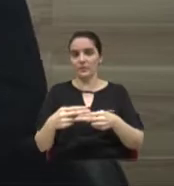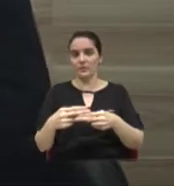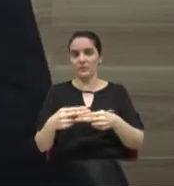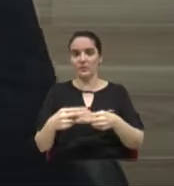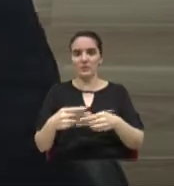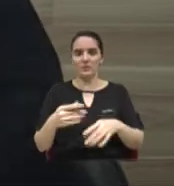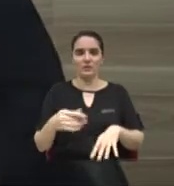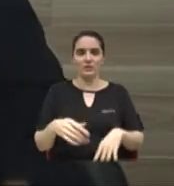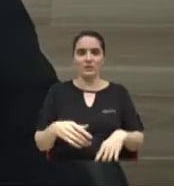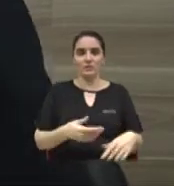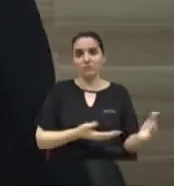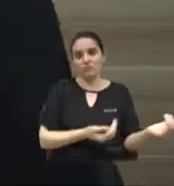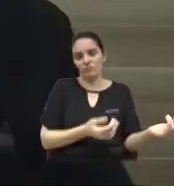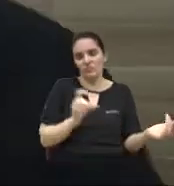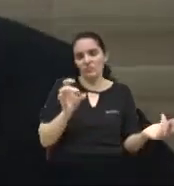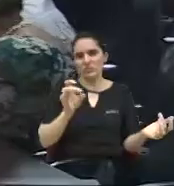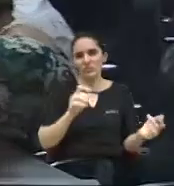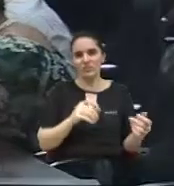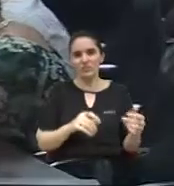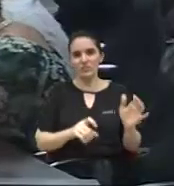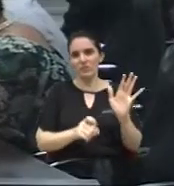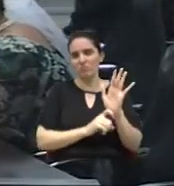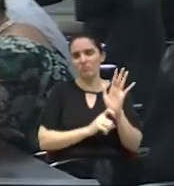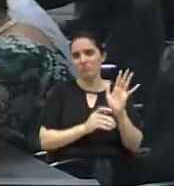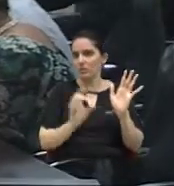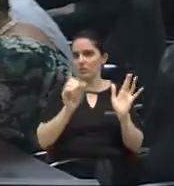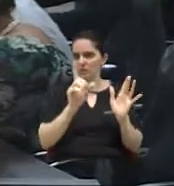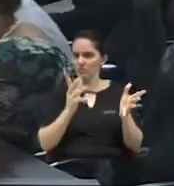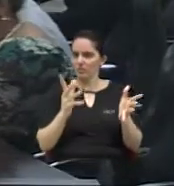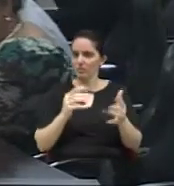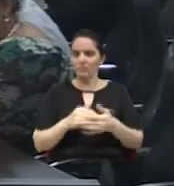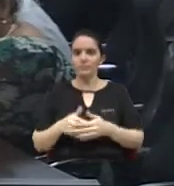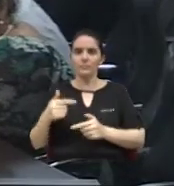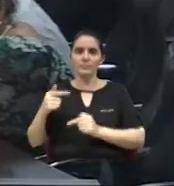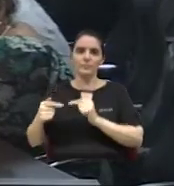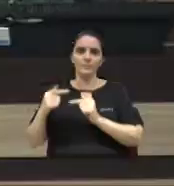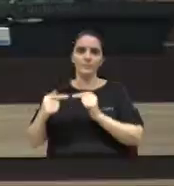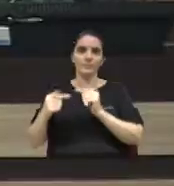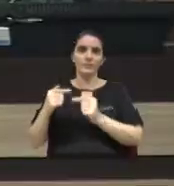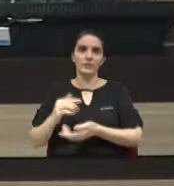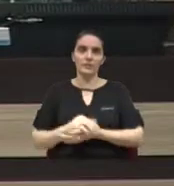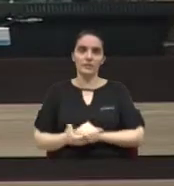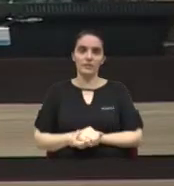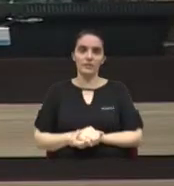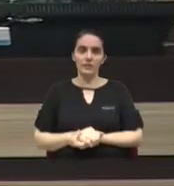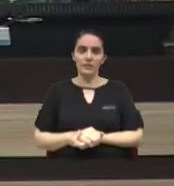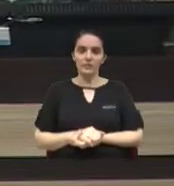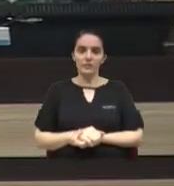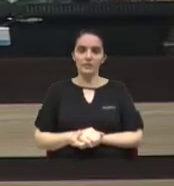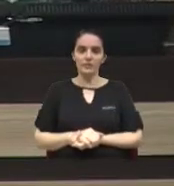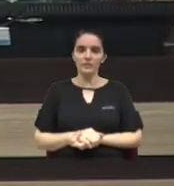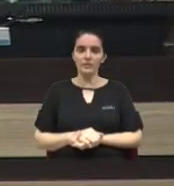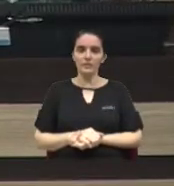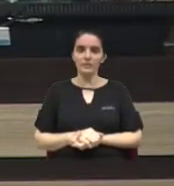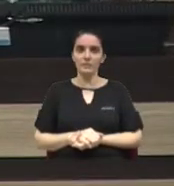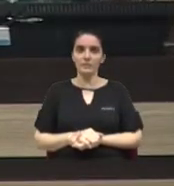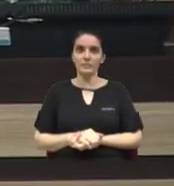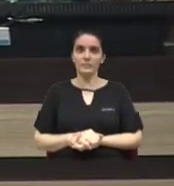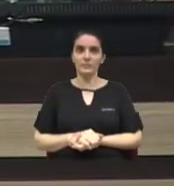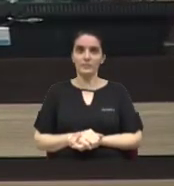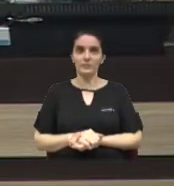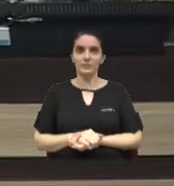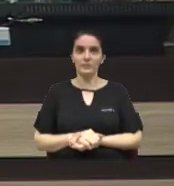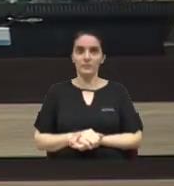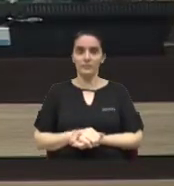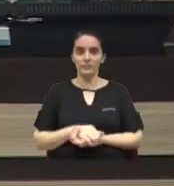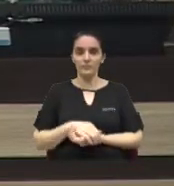droga somente. Obrigado, presidente. Continua a discussão. Uma palavrinha. Discute. O vereador Estevão, depois o